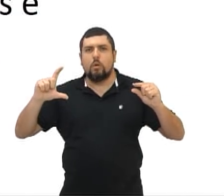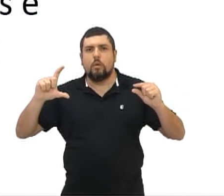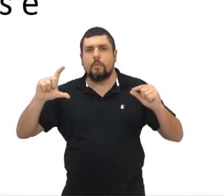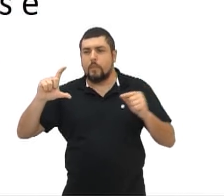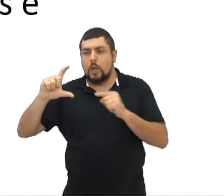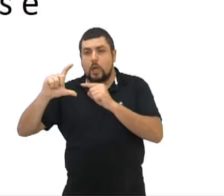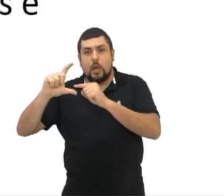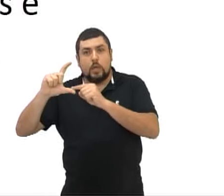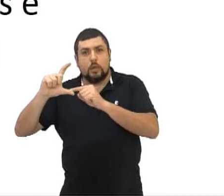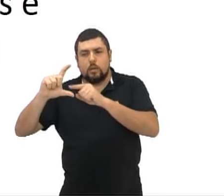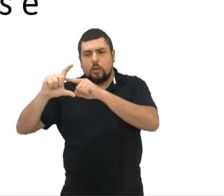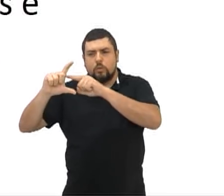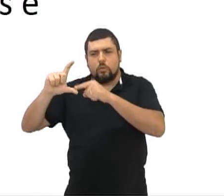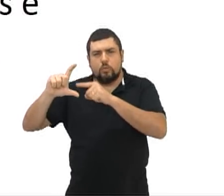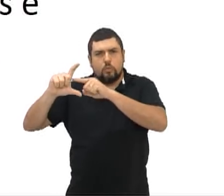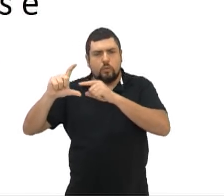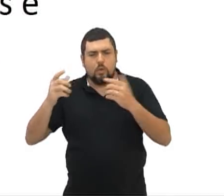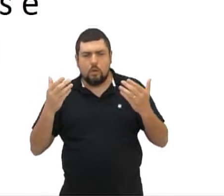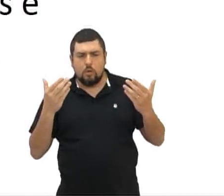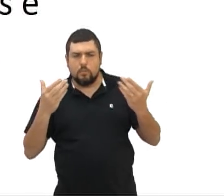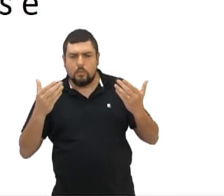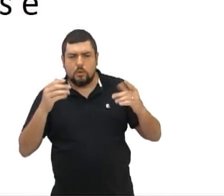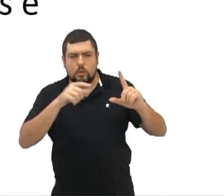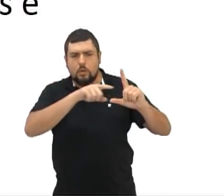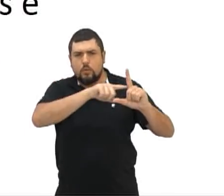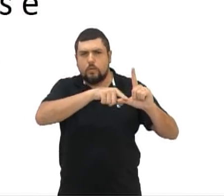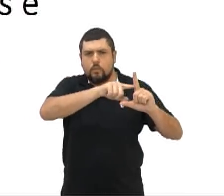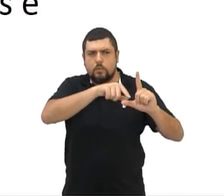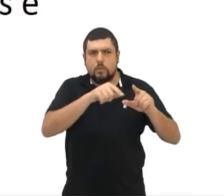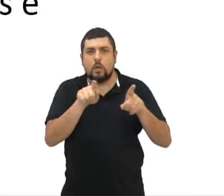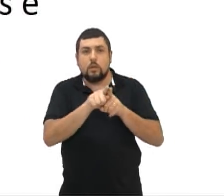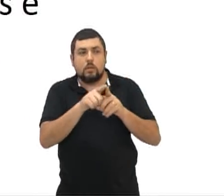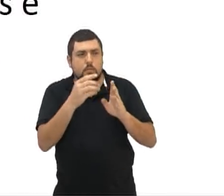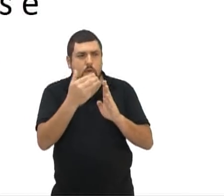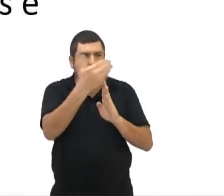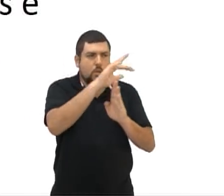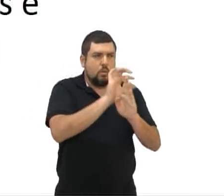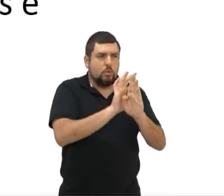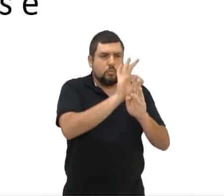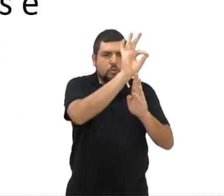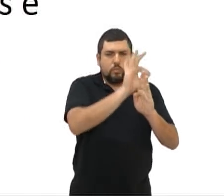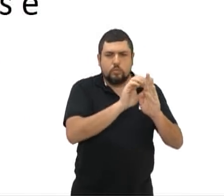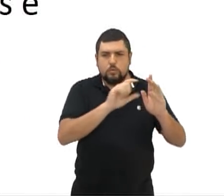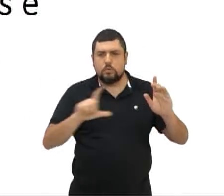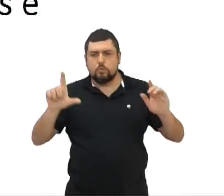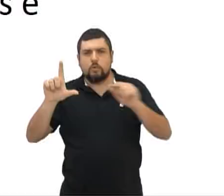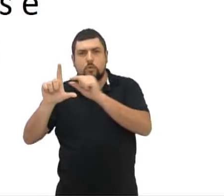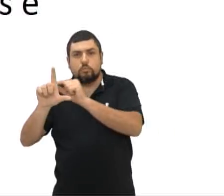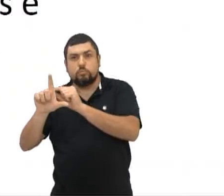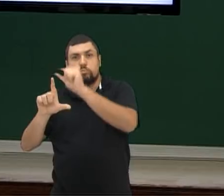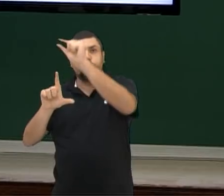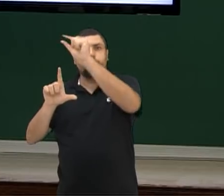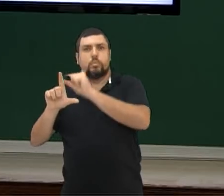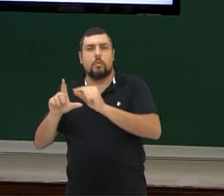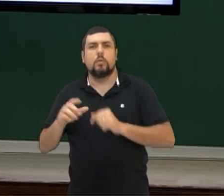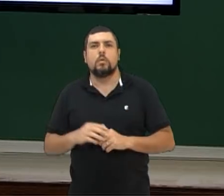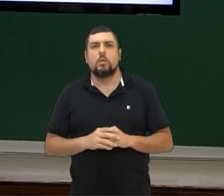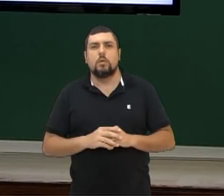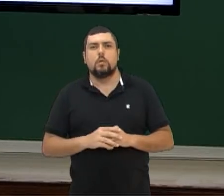ângulos equivalentes e medida dos lados correspondentes e proporcionais. Não pode fazer uma